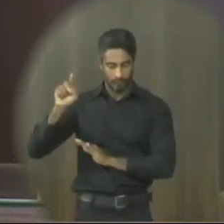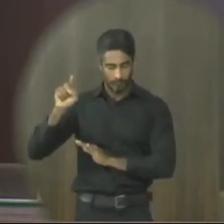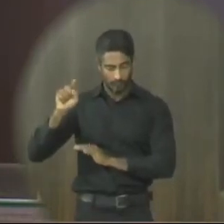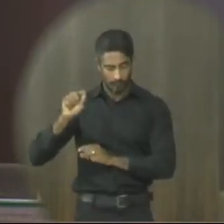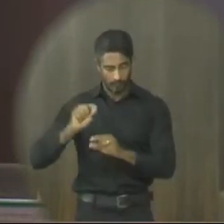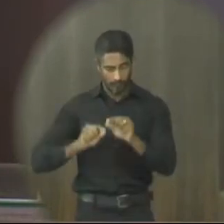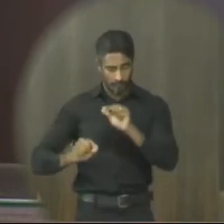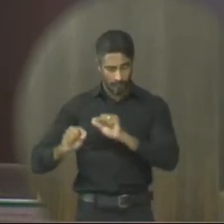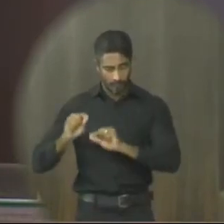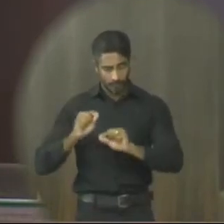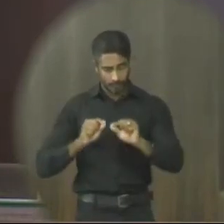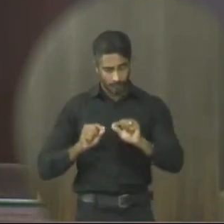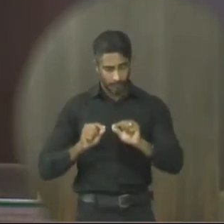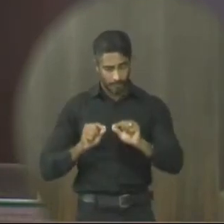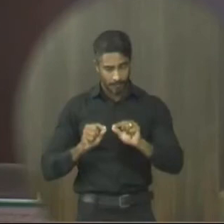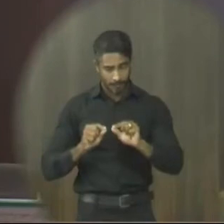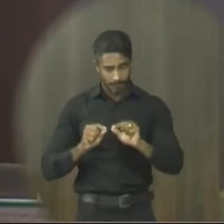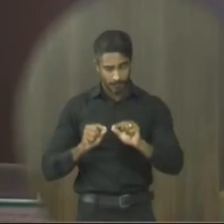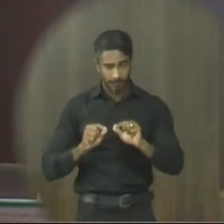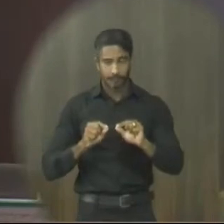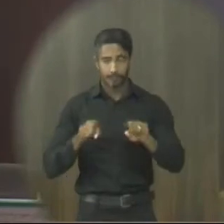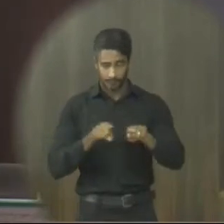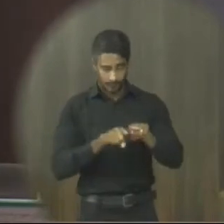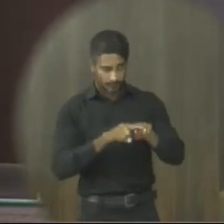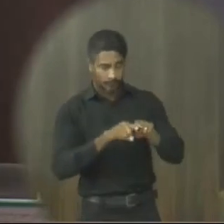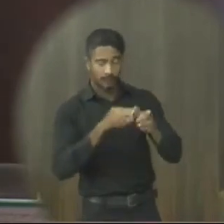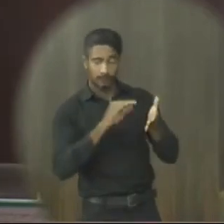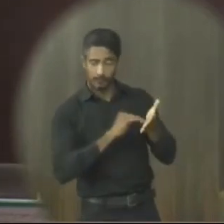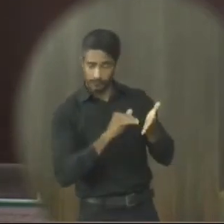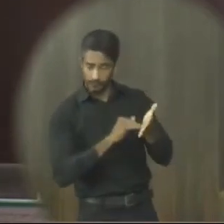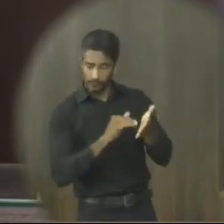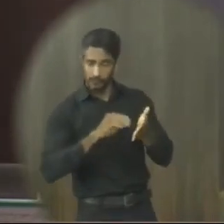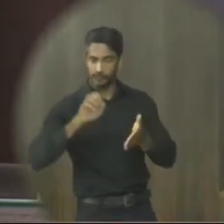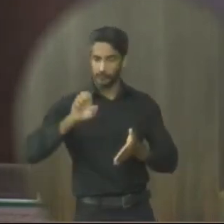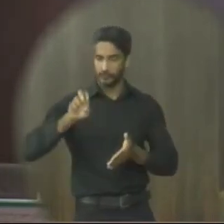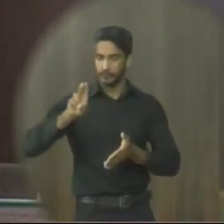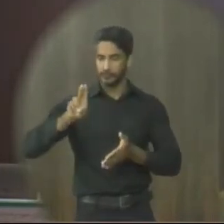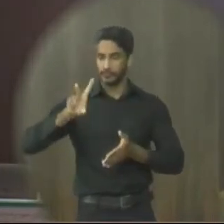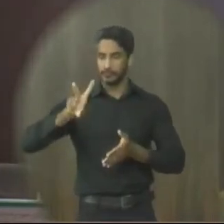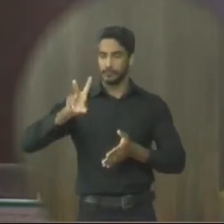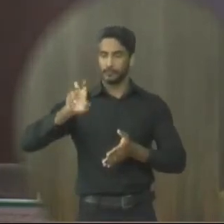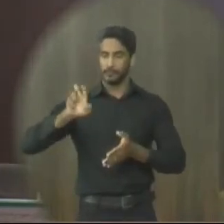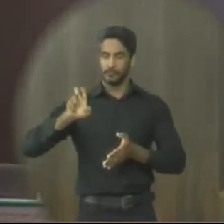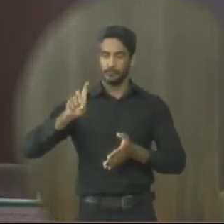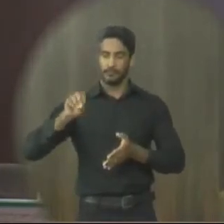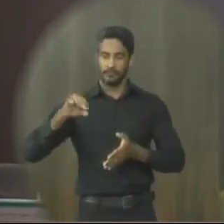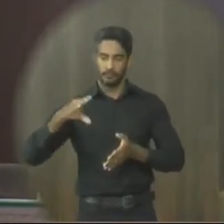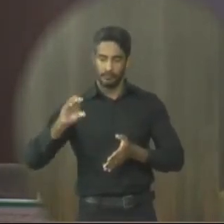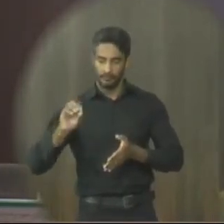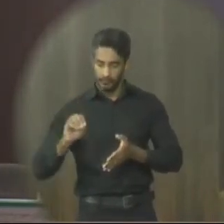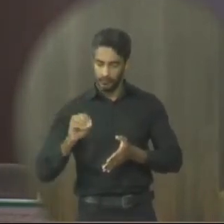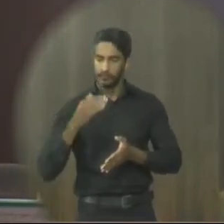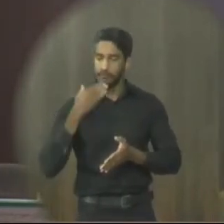Mendes, bem como ao secretário municipal de saúde, doutor Elvésio Campos de Albuquerque,